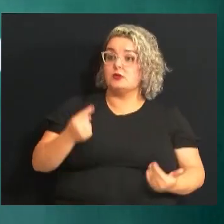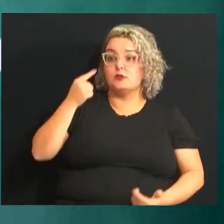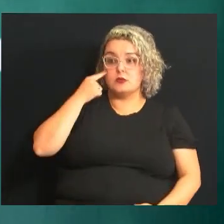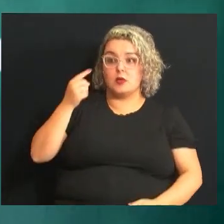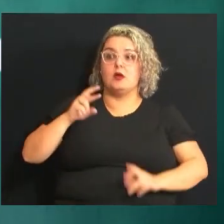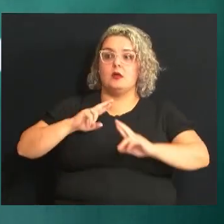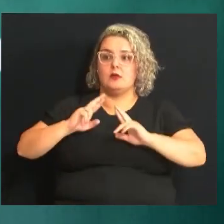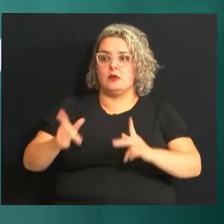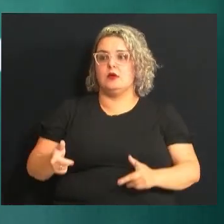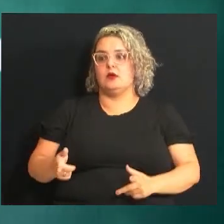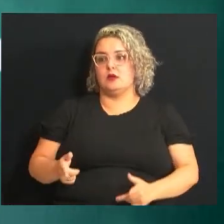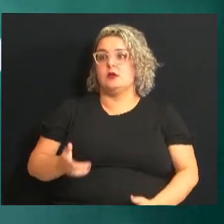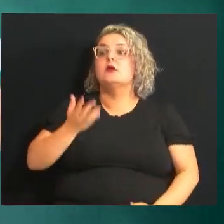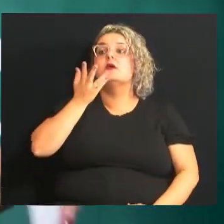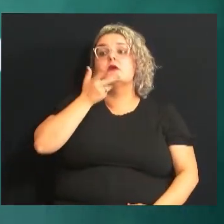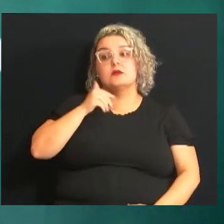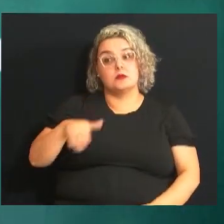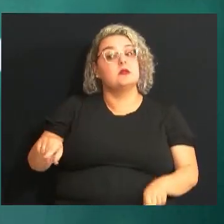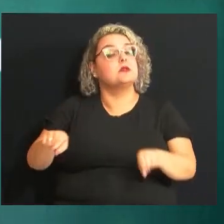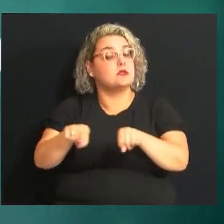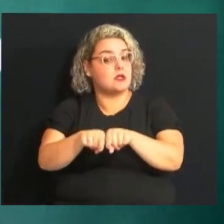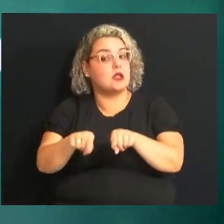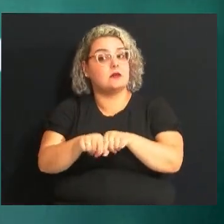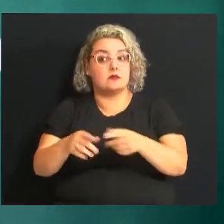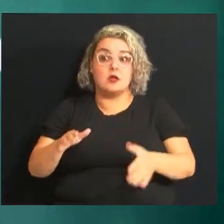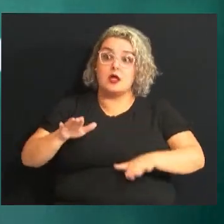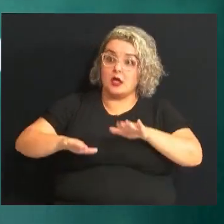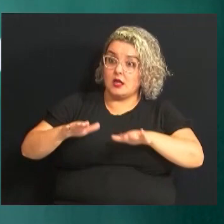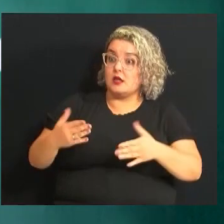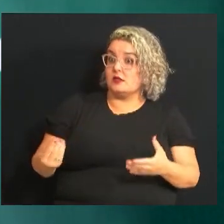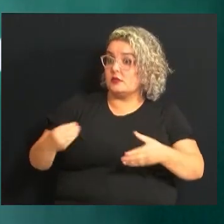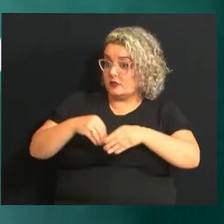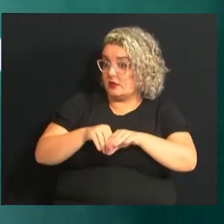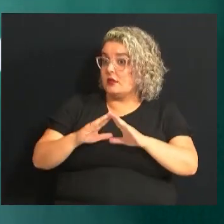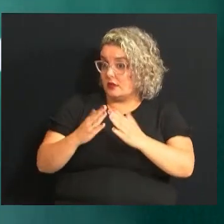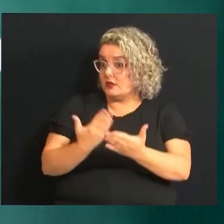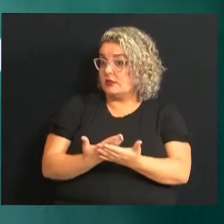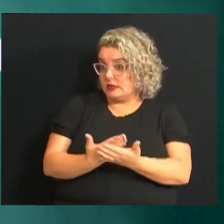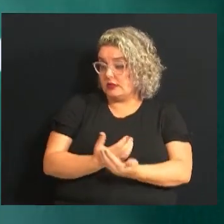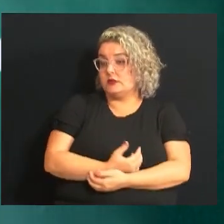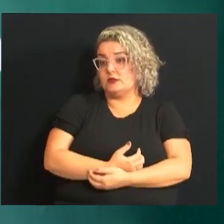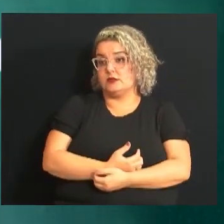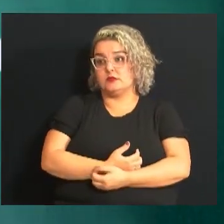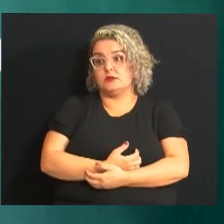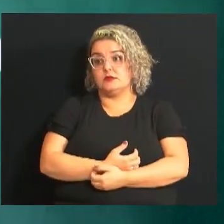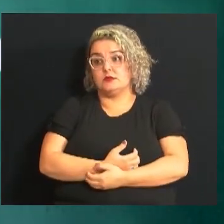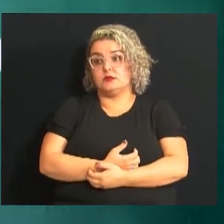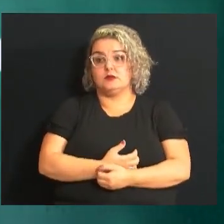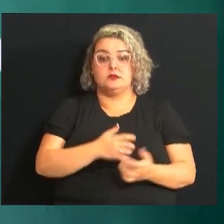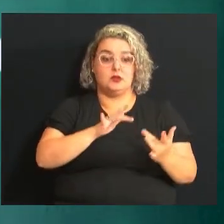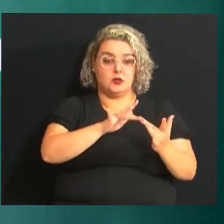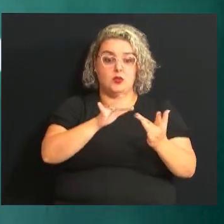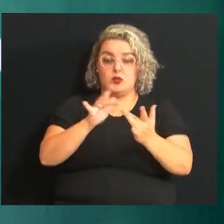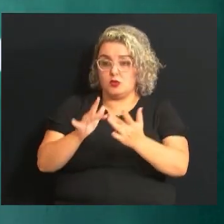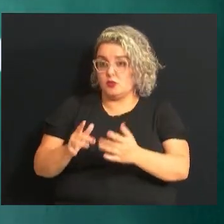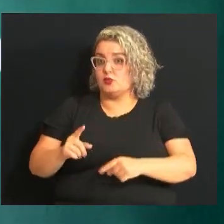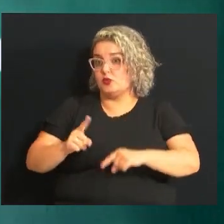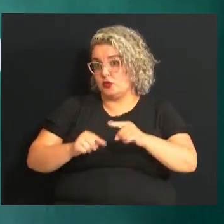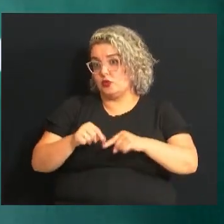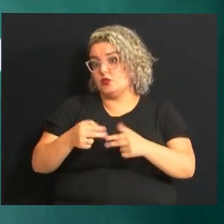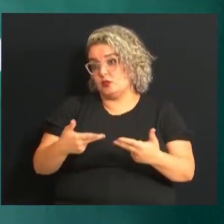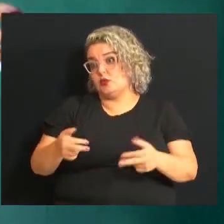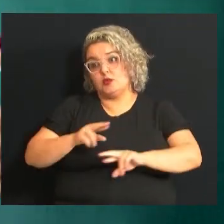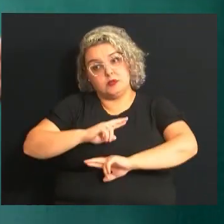cultural. Eu acredito, né, nessa geração, nesses jovens, para pensar diferente, e nas crianças também, para, quem sabe, nas Sem dúvida.